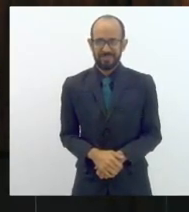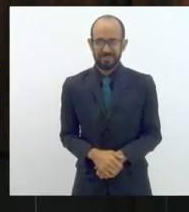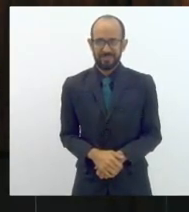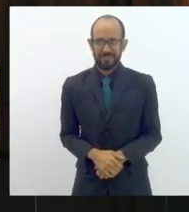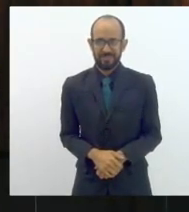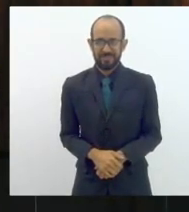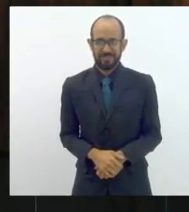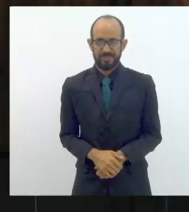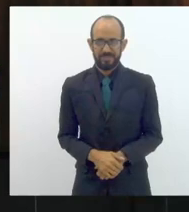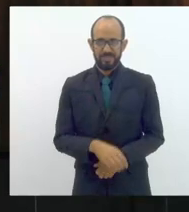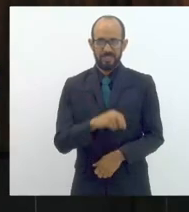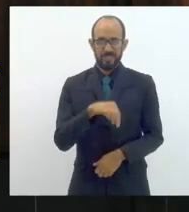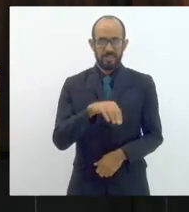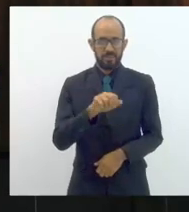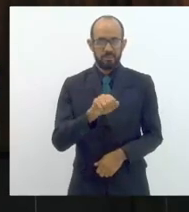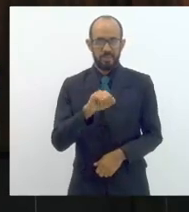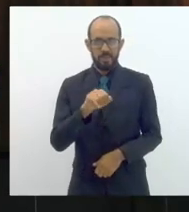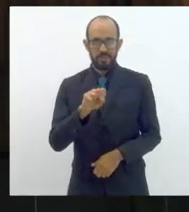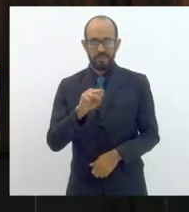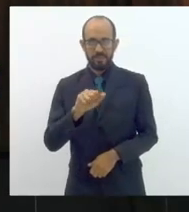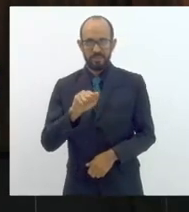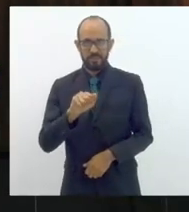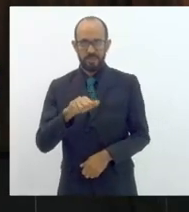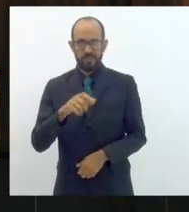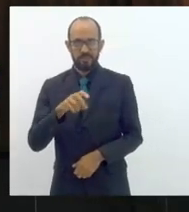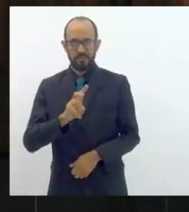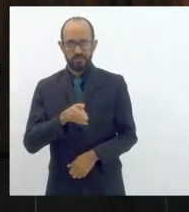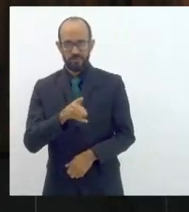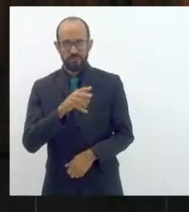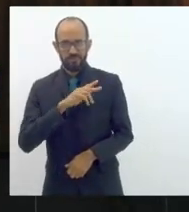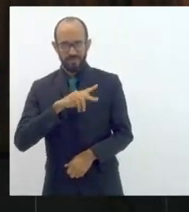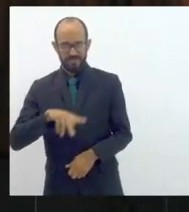Maísa vai continuar presidenta.